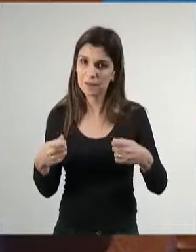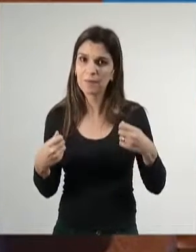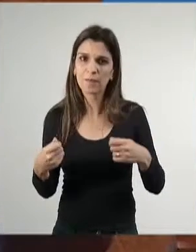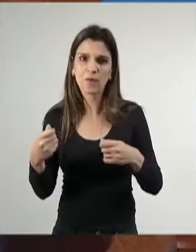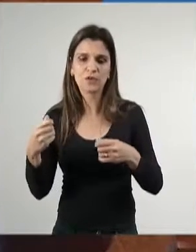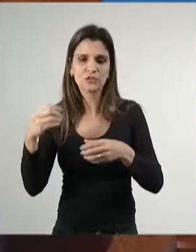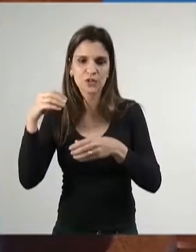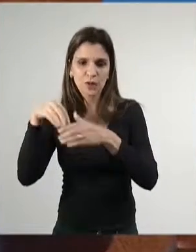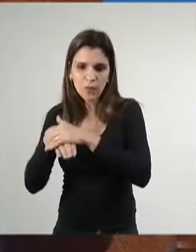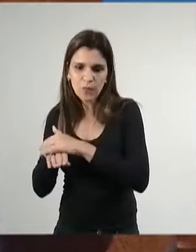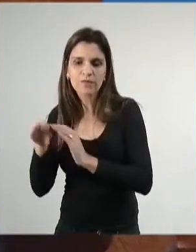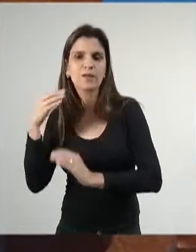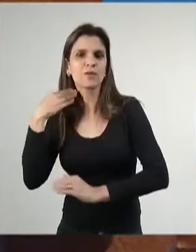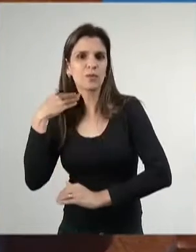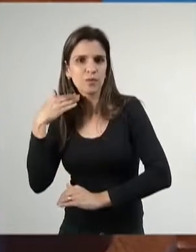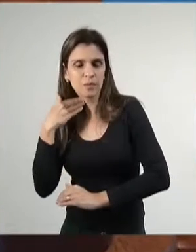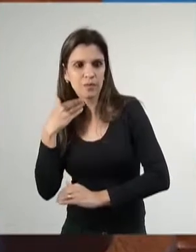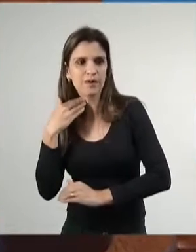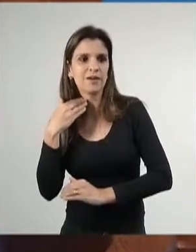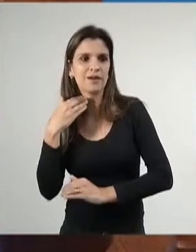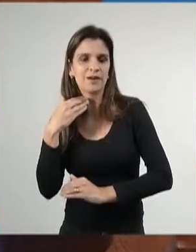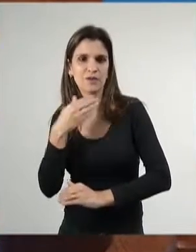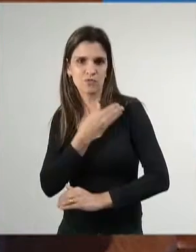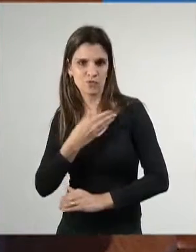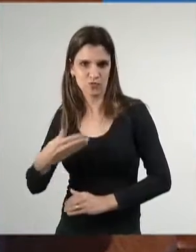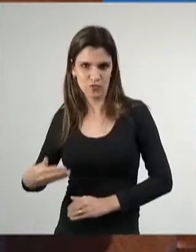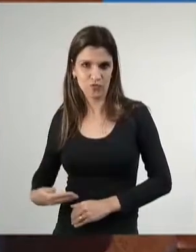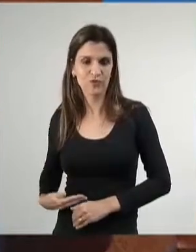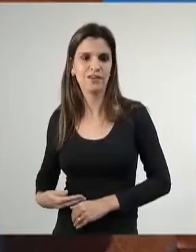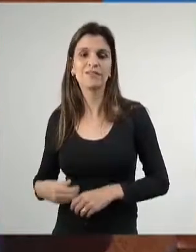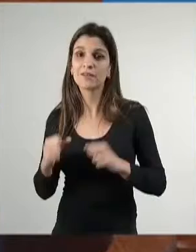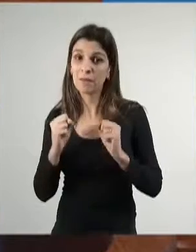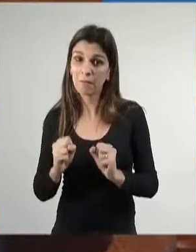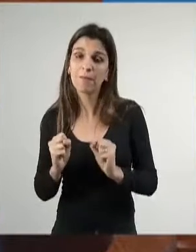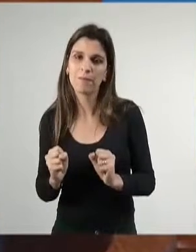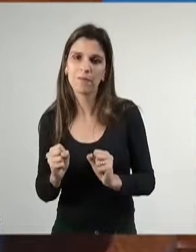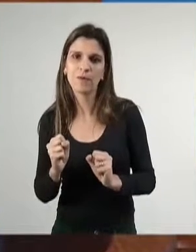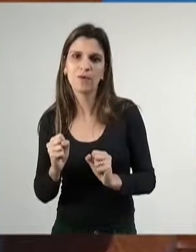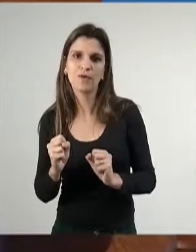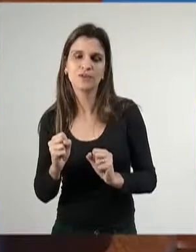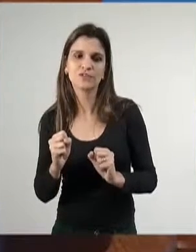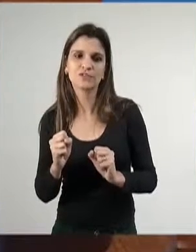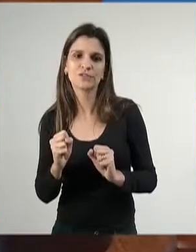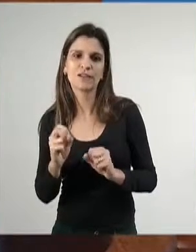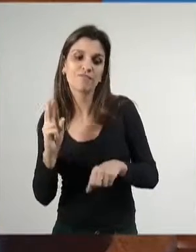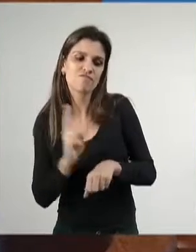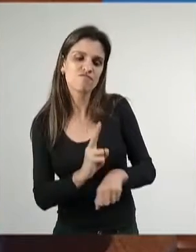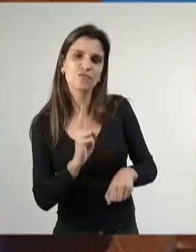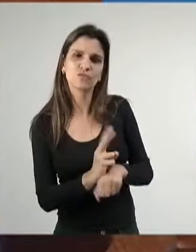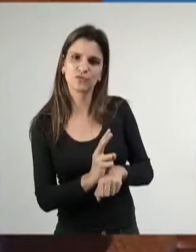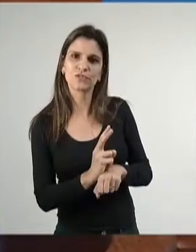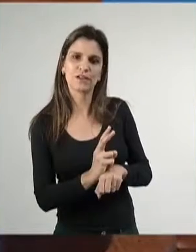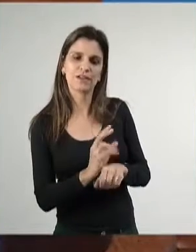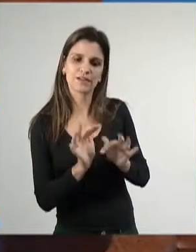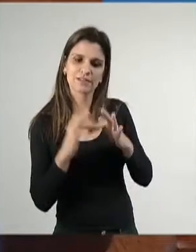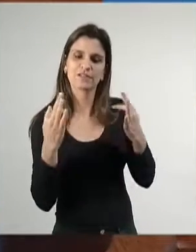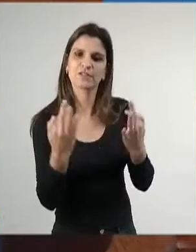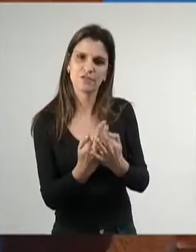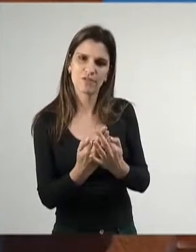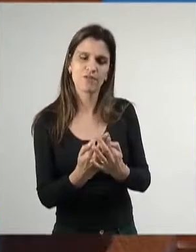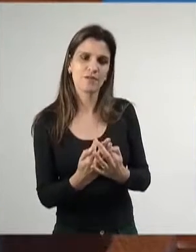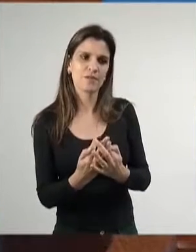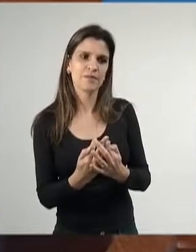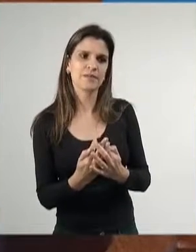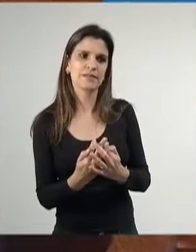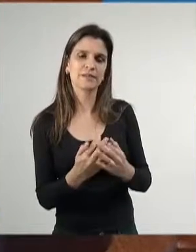que a iniciativa, eu não me lembro agora o nome do senador, mas é um senador do Maranhão, senador do PSDB do Maranhão, que apresentou